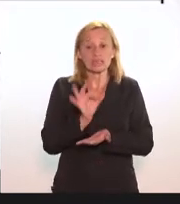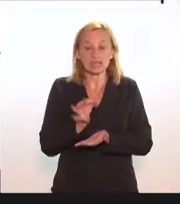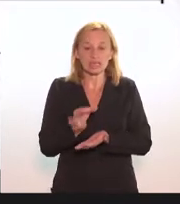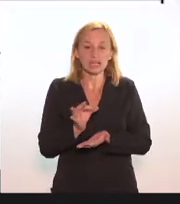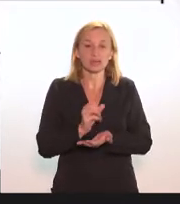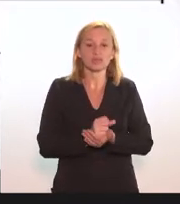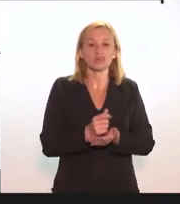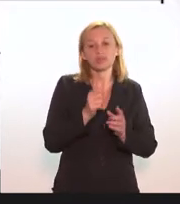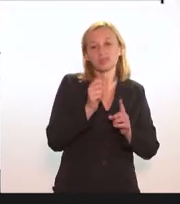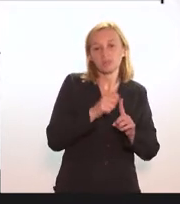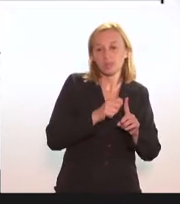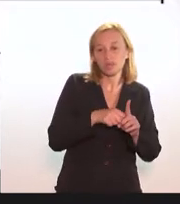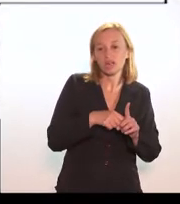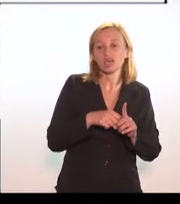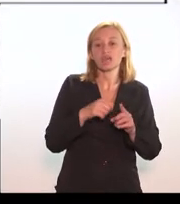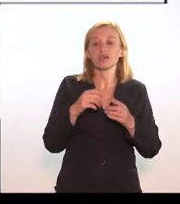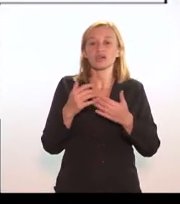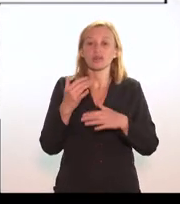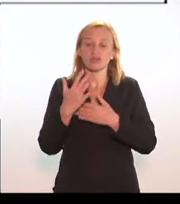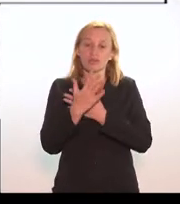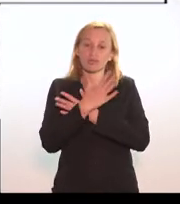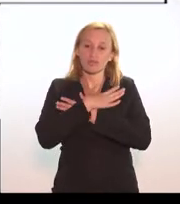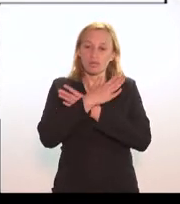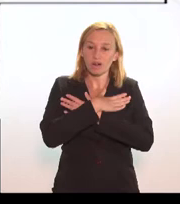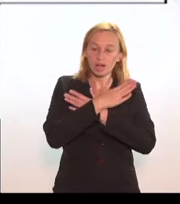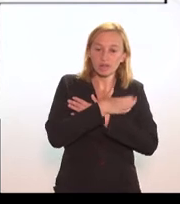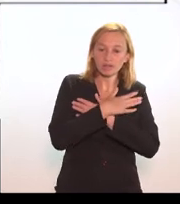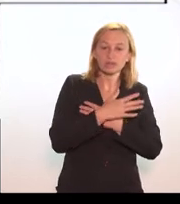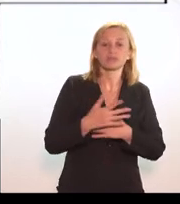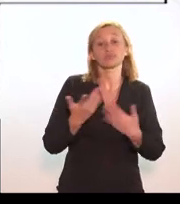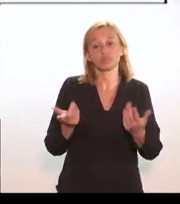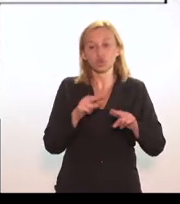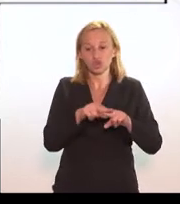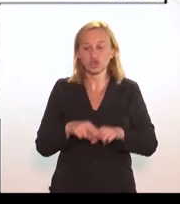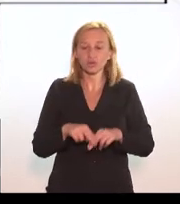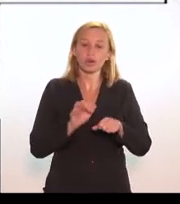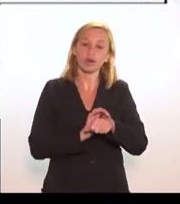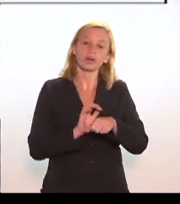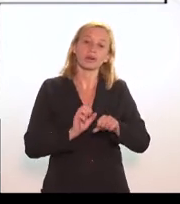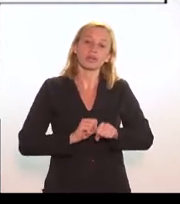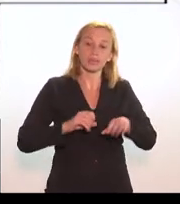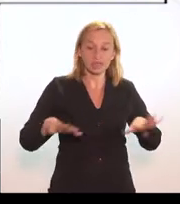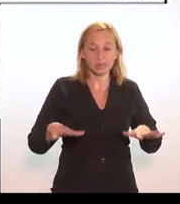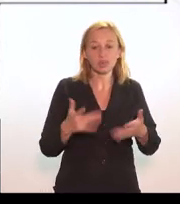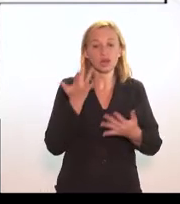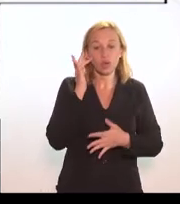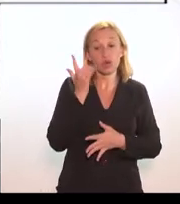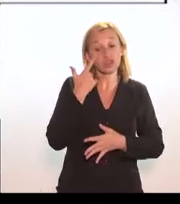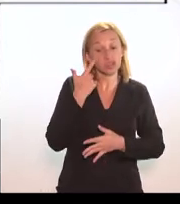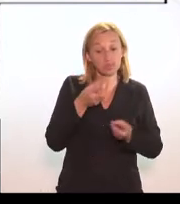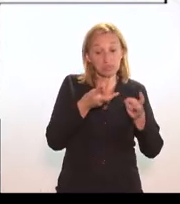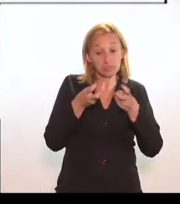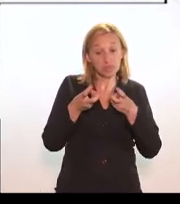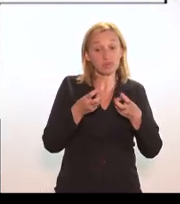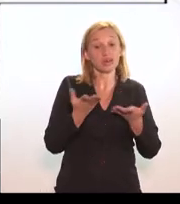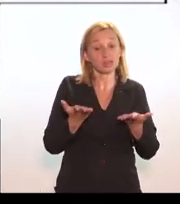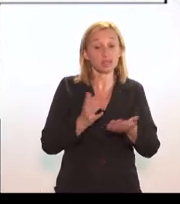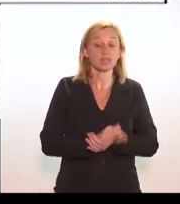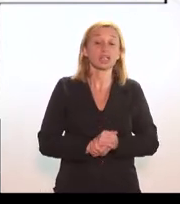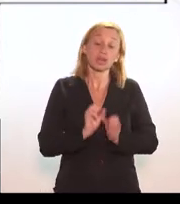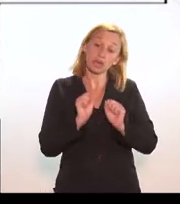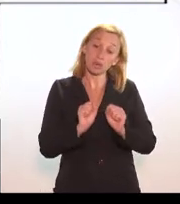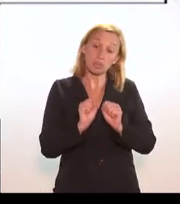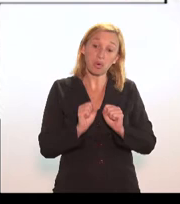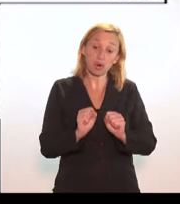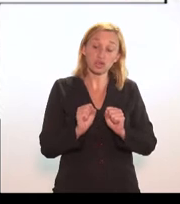dos feriados e restrições por conta do agravamento da pandemia. Eu acho que a gente tem que deixar isso no radar, que pode